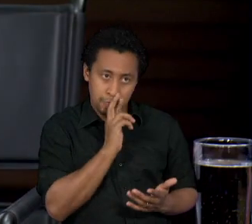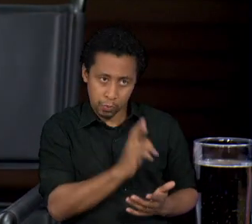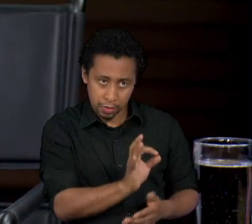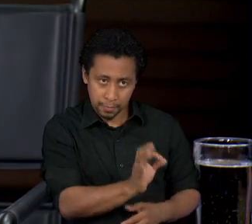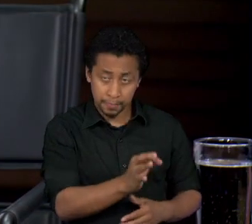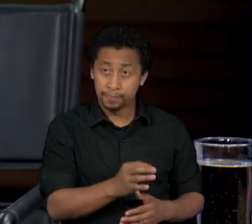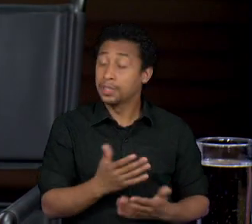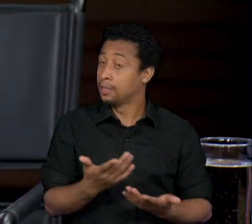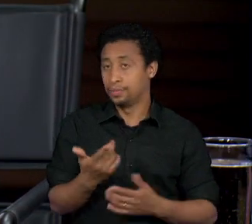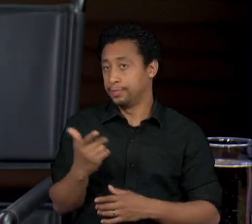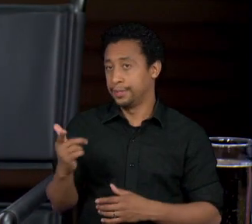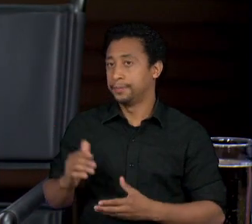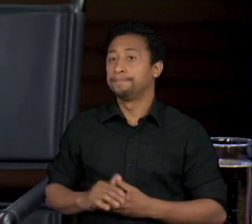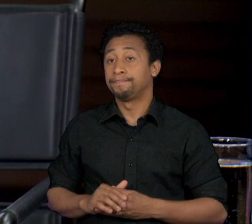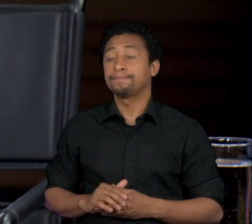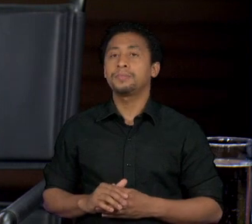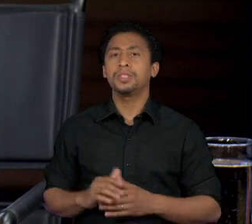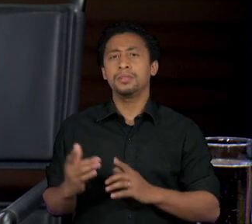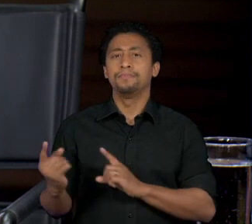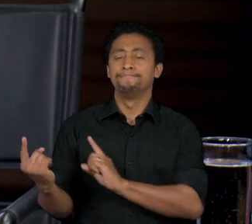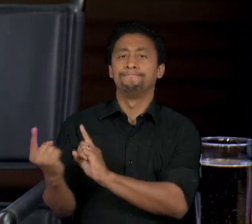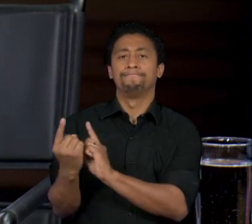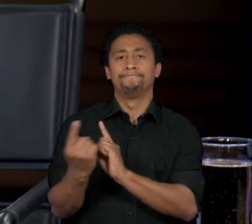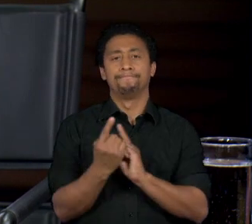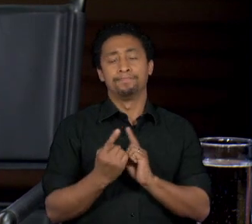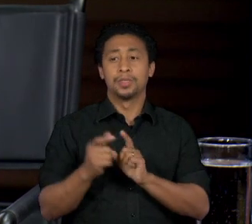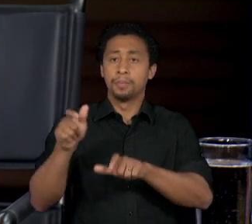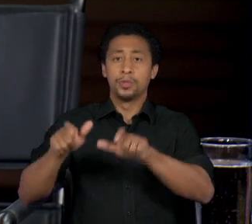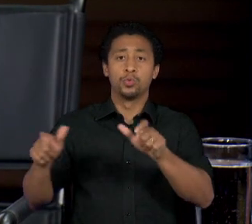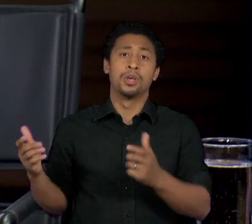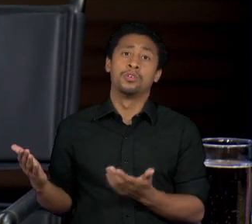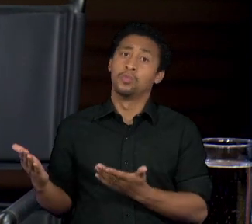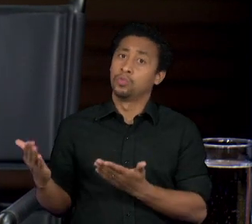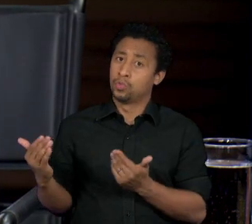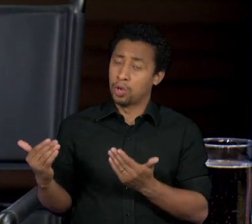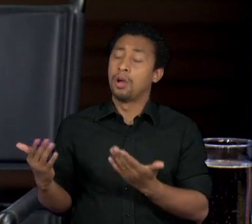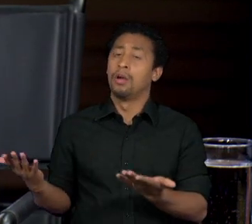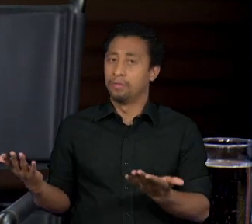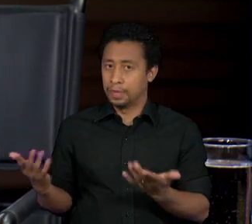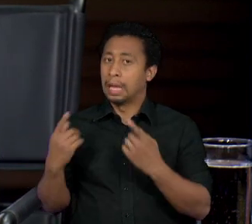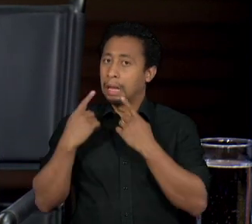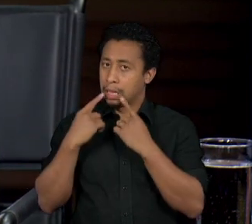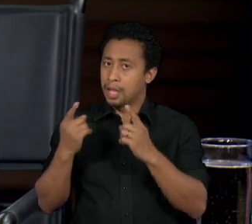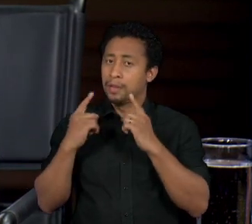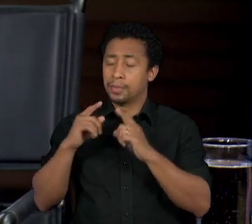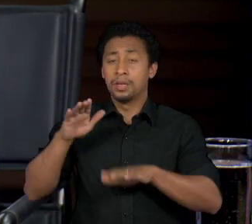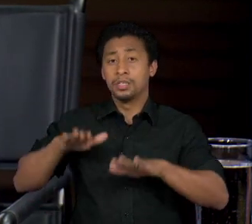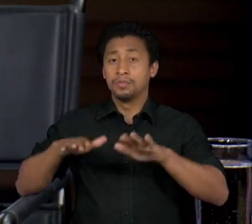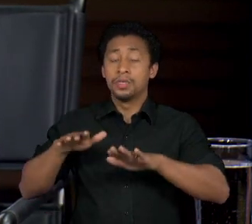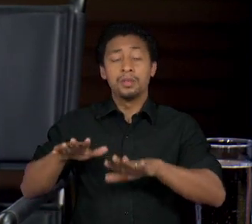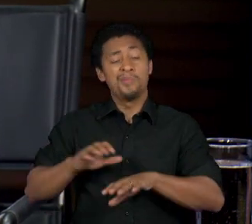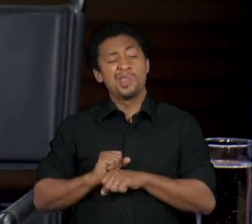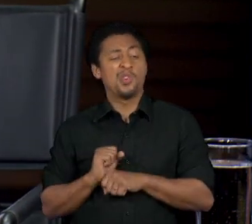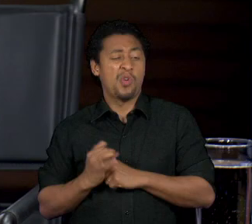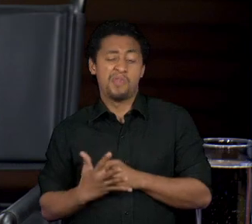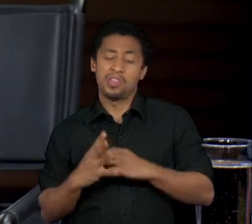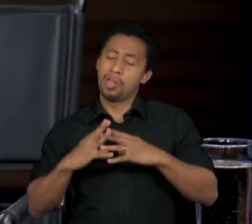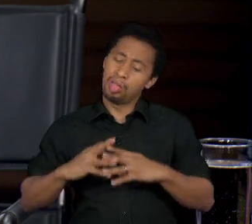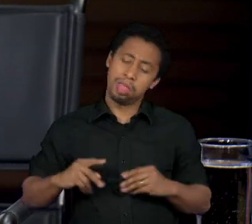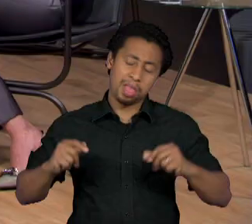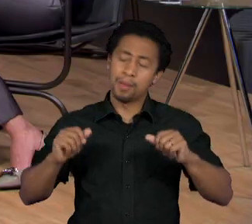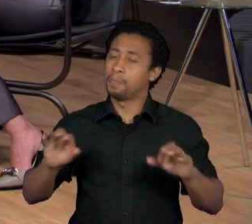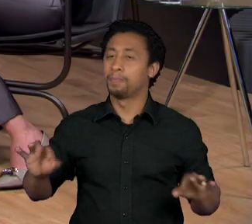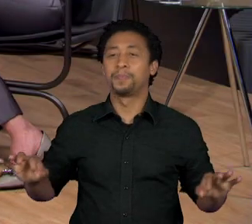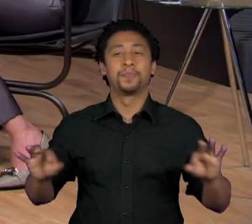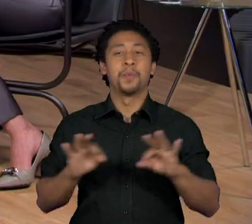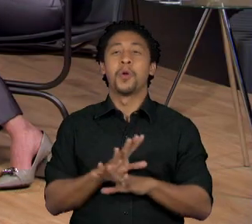muitas queixas, jovens inclusive, e essa ideia de falar, eu já tive Covid e eu estou livre dessa, é um pouco relativo, porque a